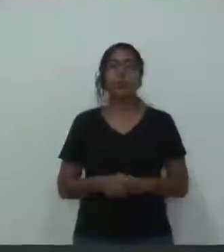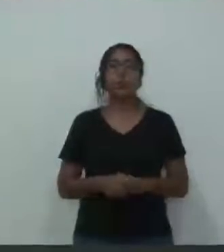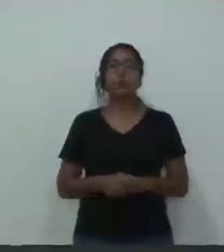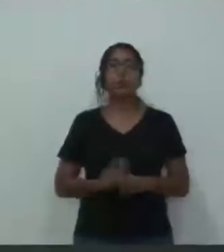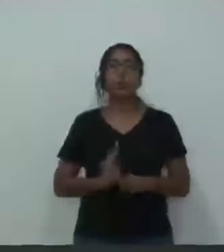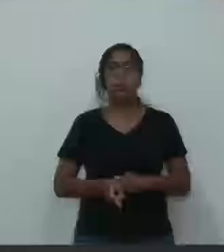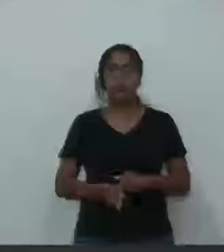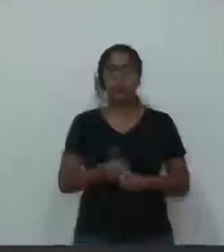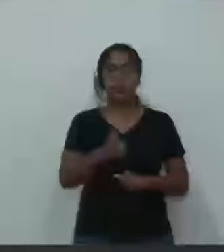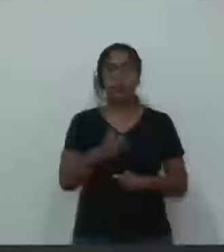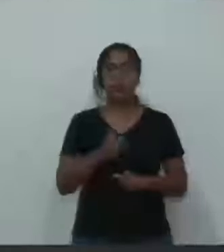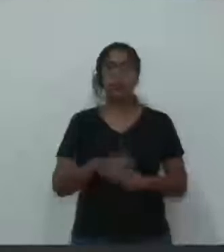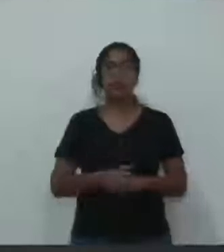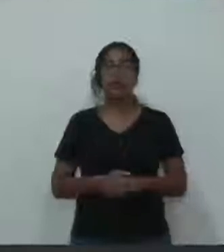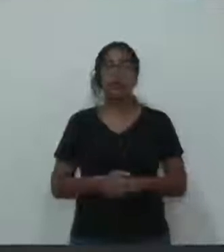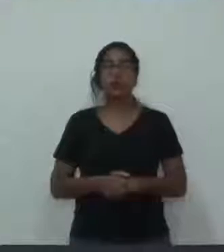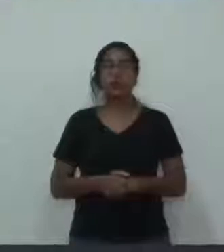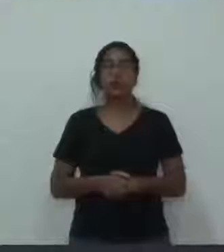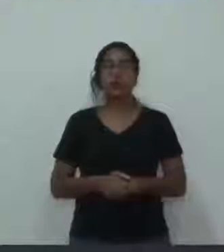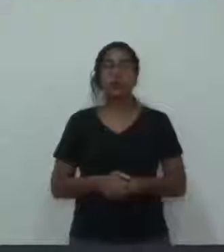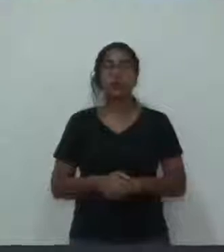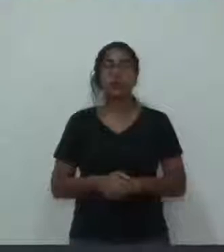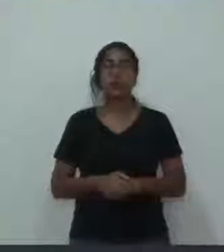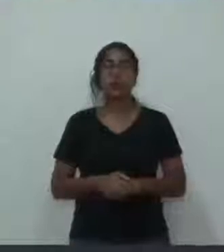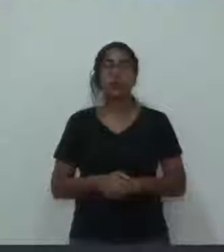Continua o encaminhamento.